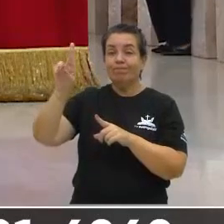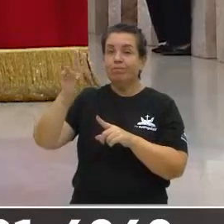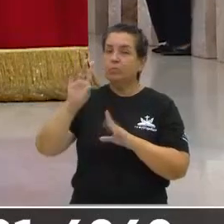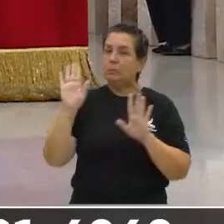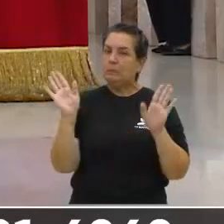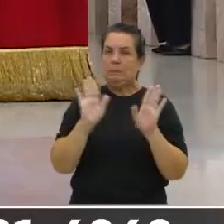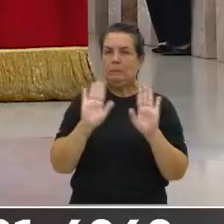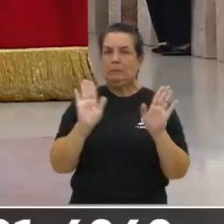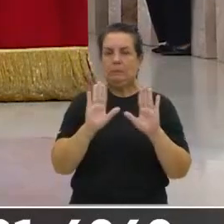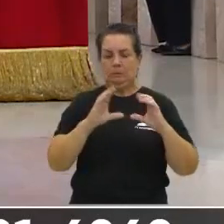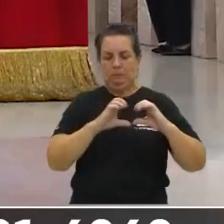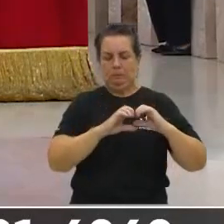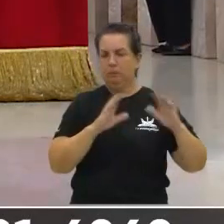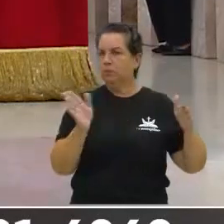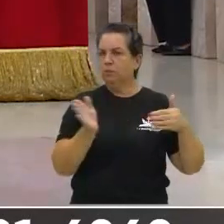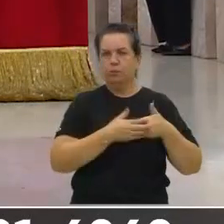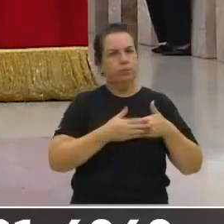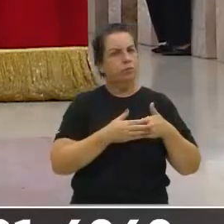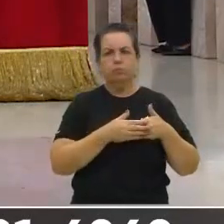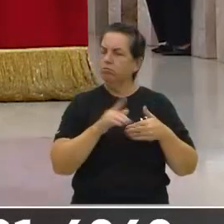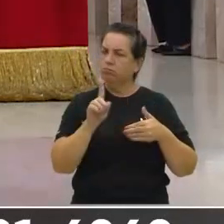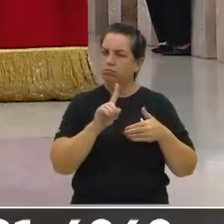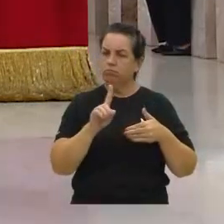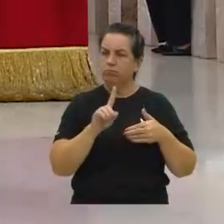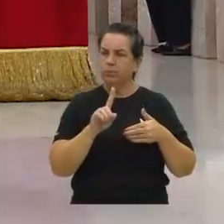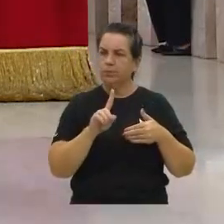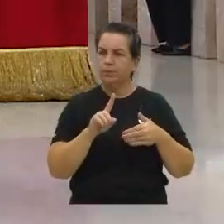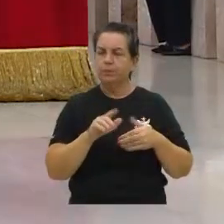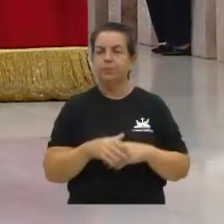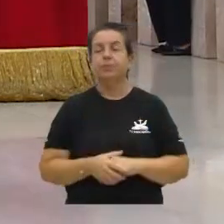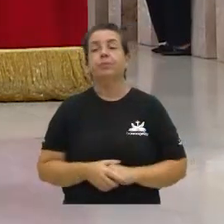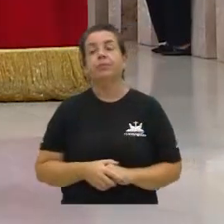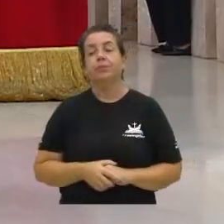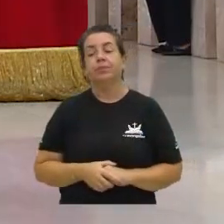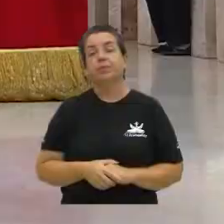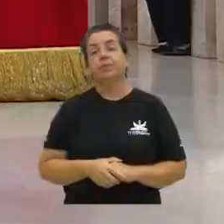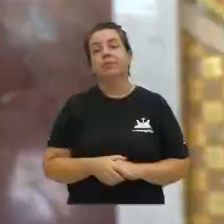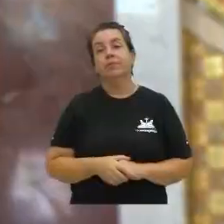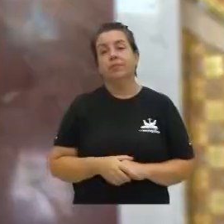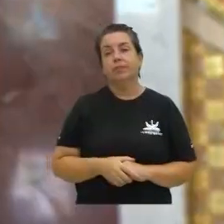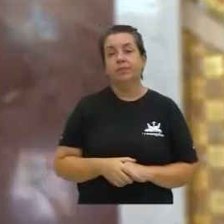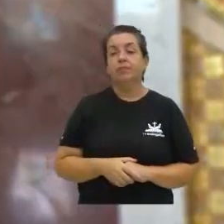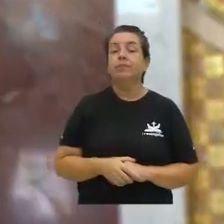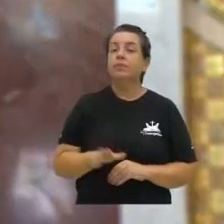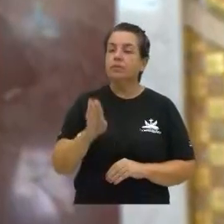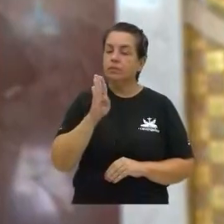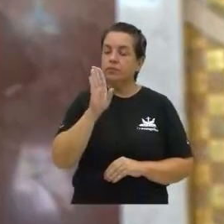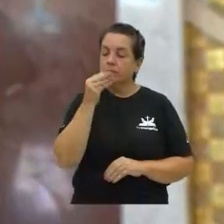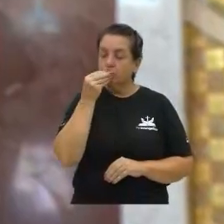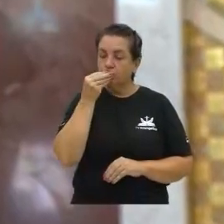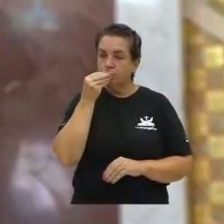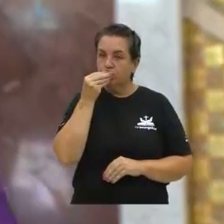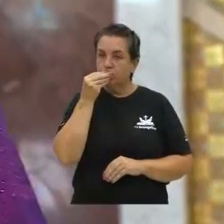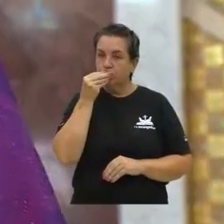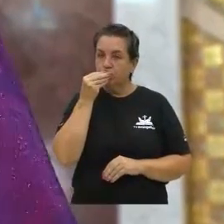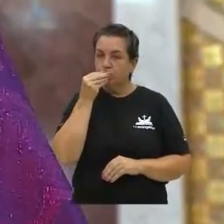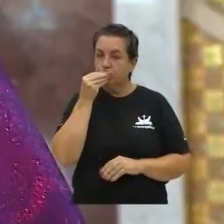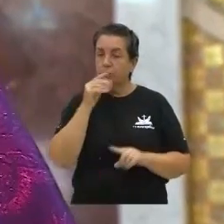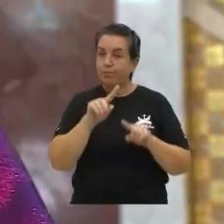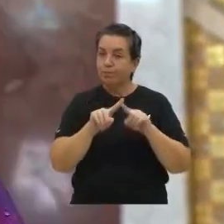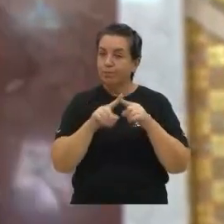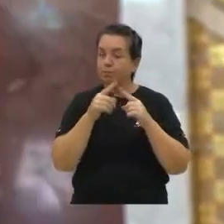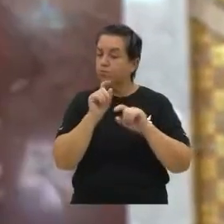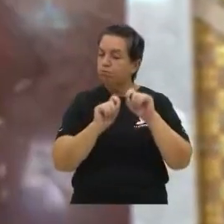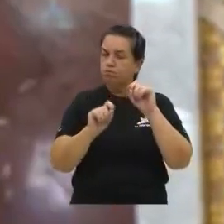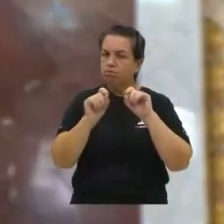não feche o seu coração. Fala do mudo, Mas